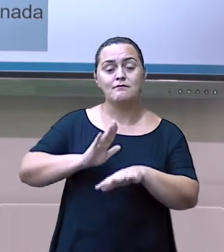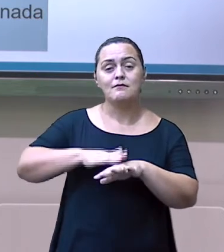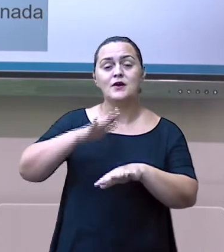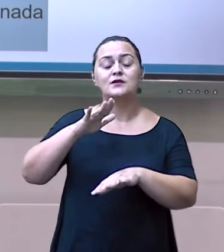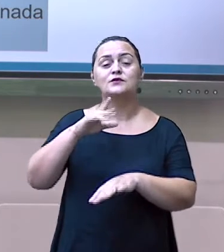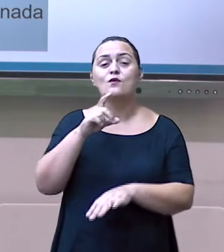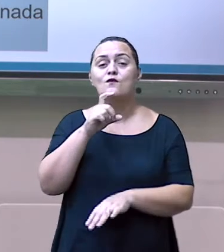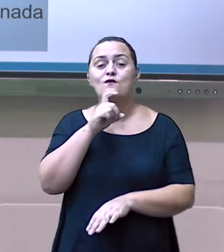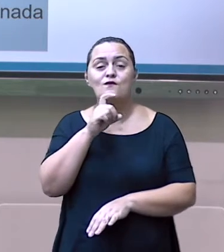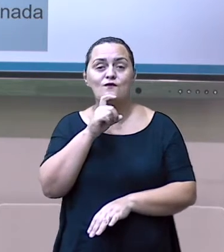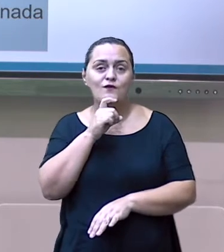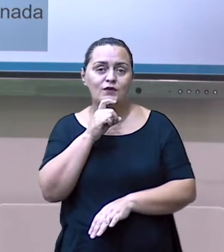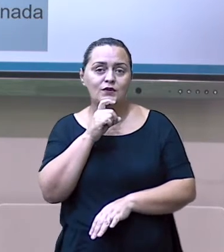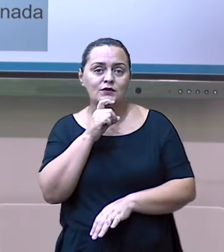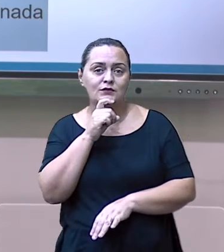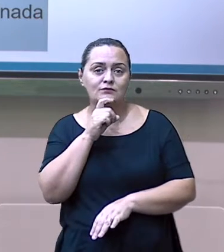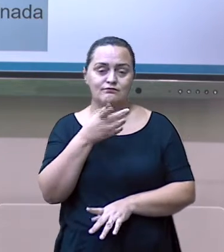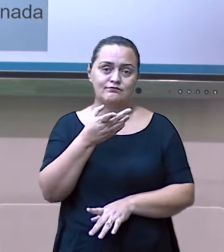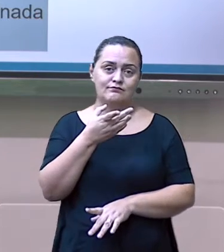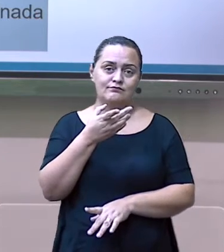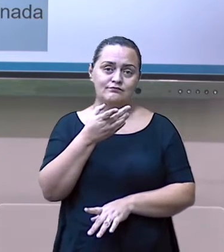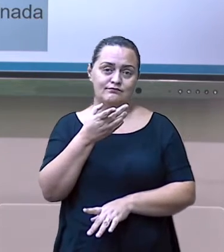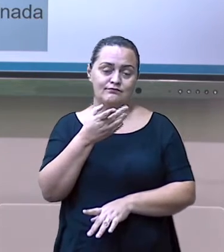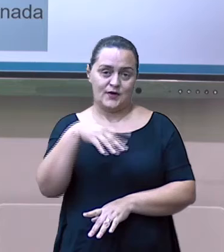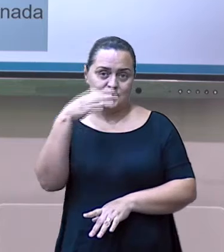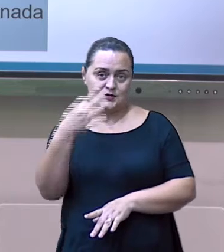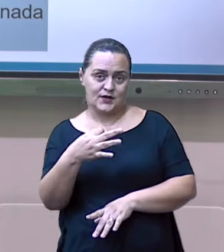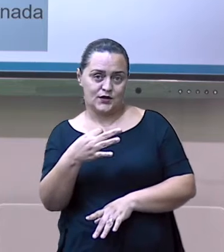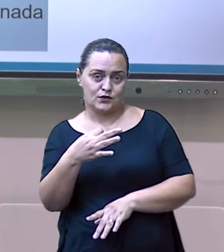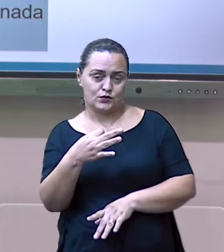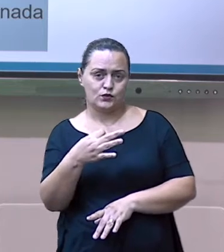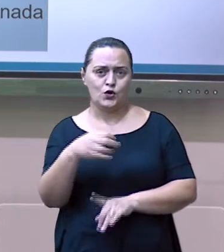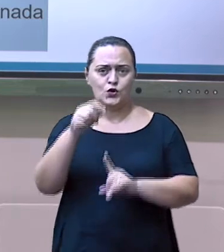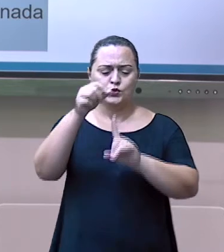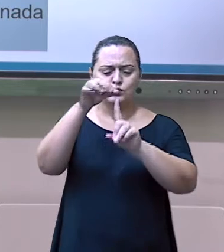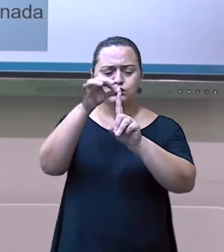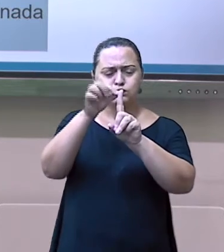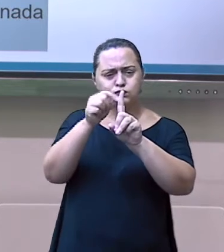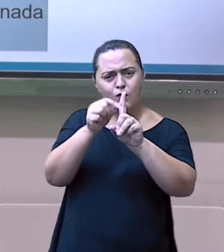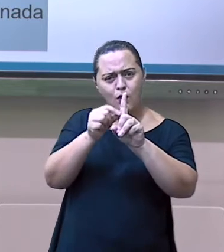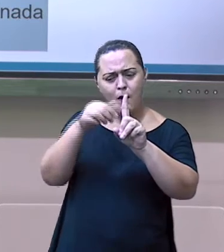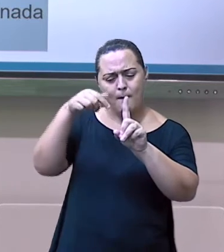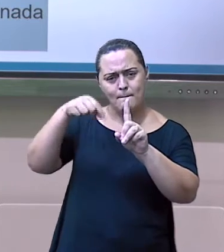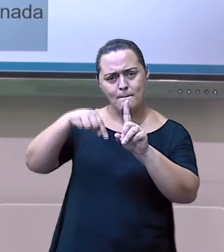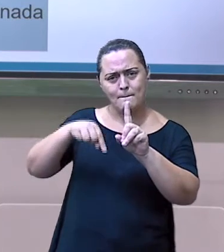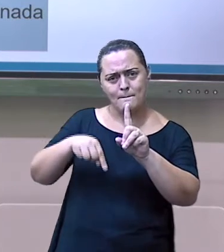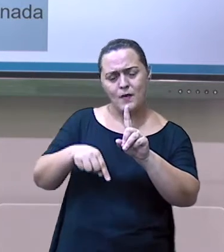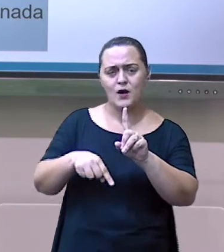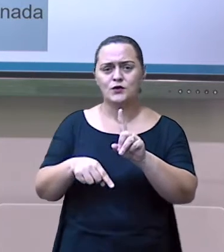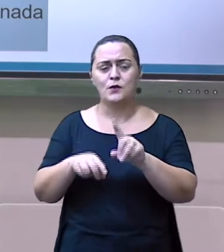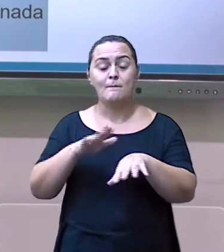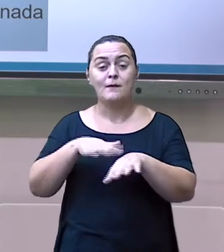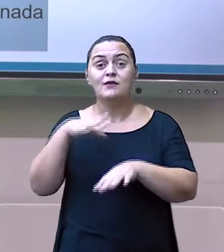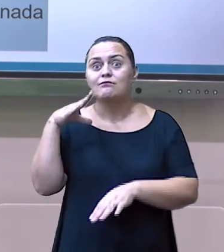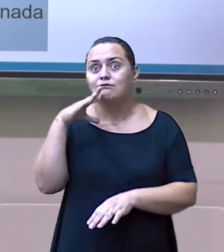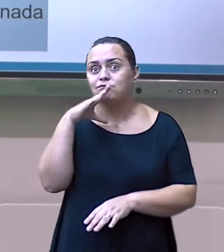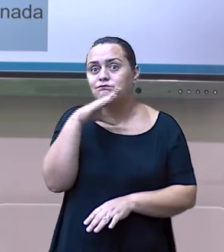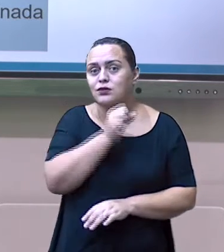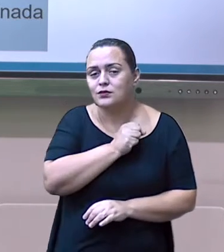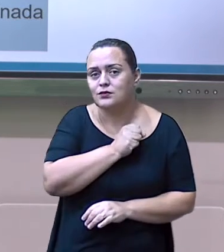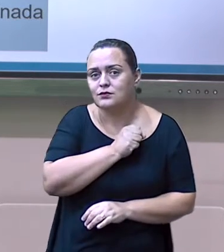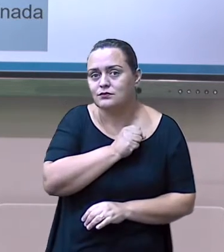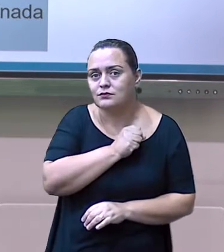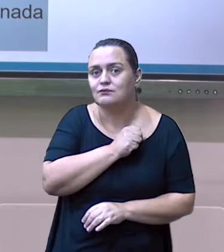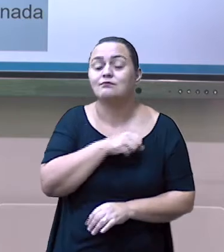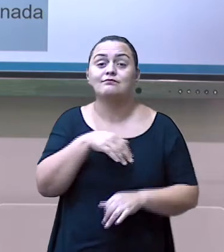mais baixas. Então, é fácil a gente perceber isso. Então, influenciados